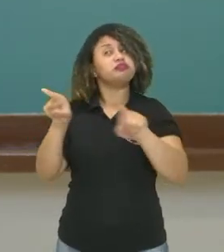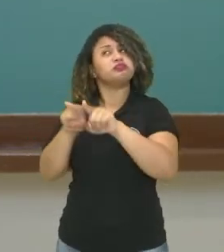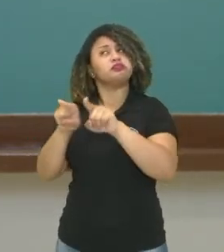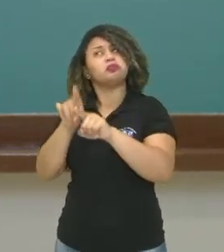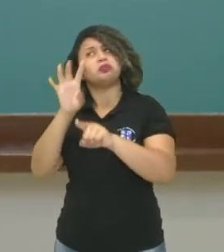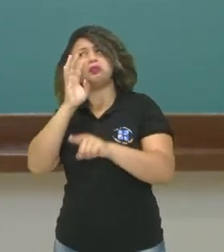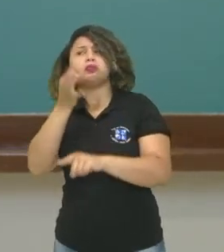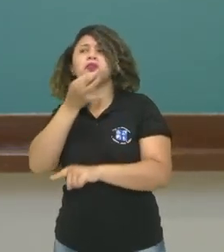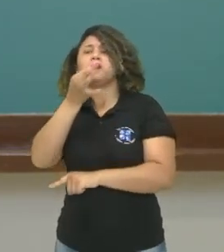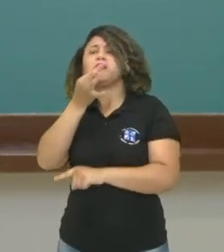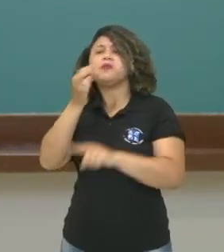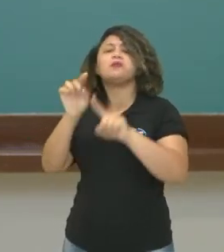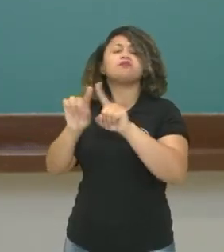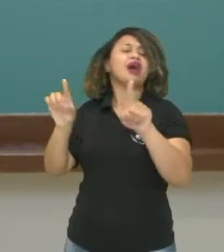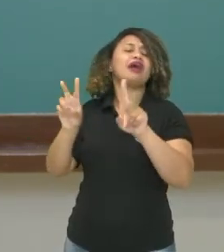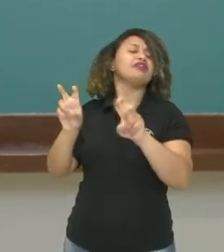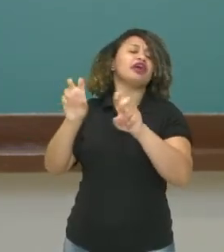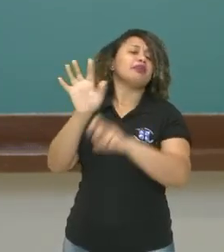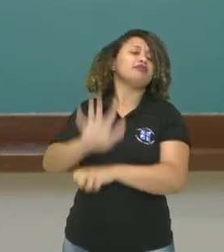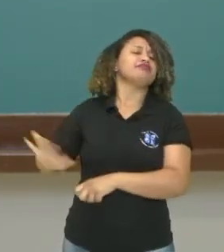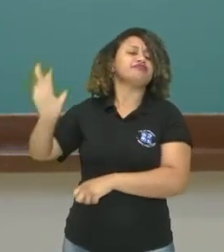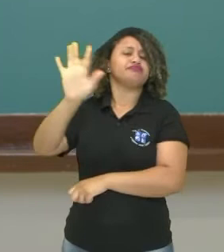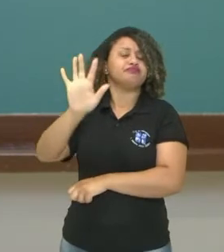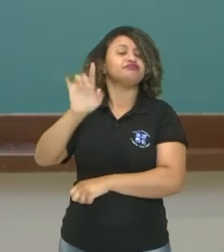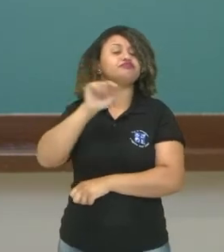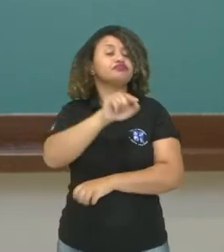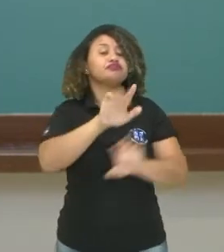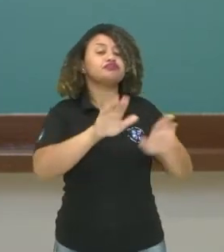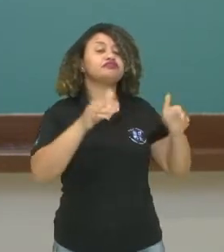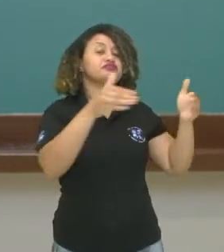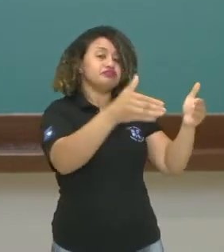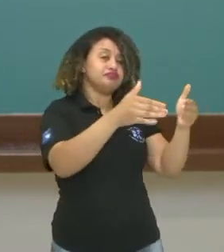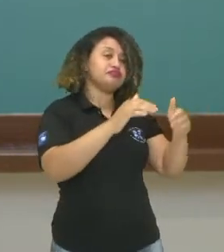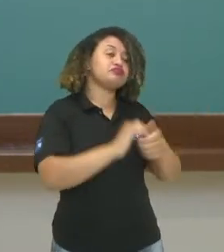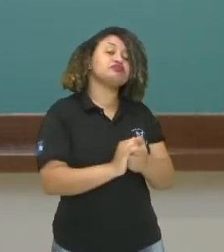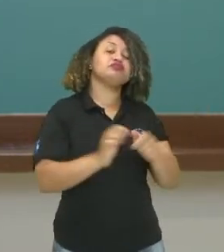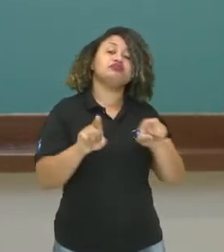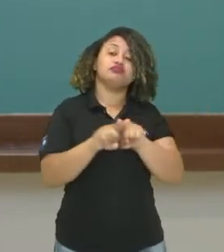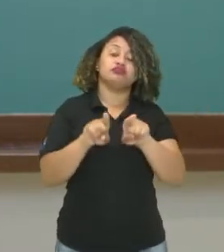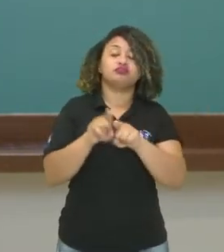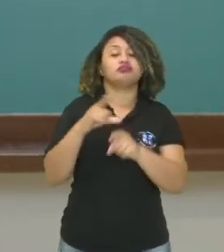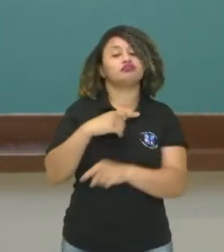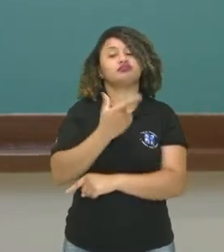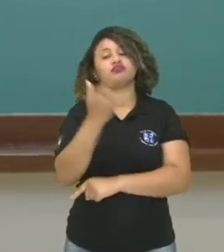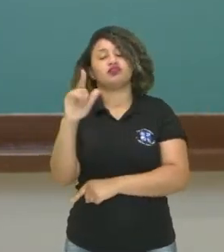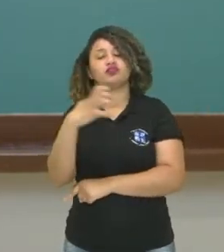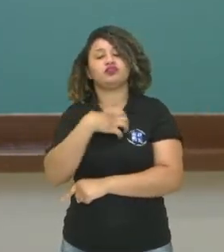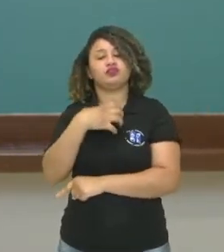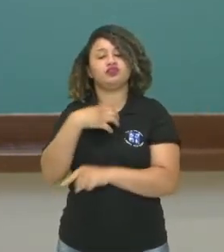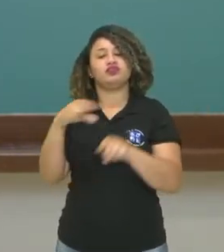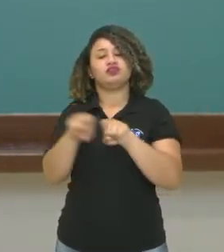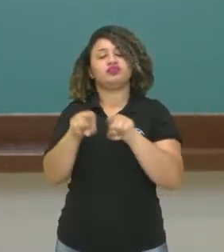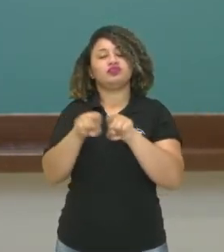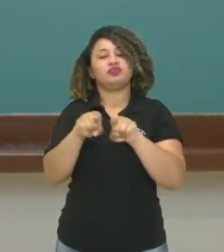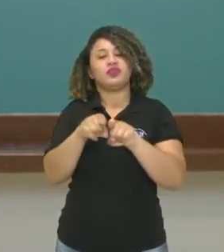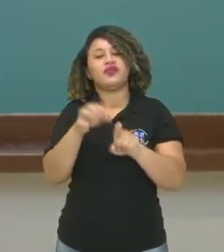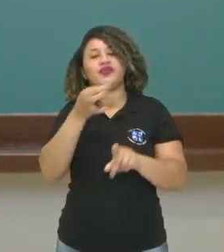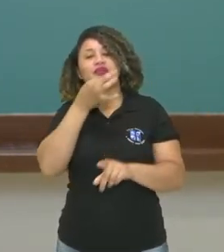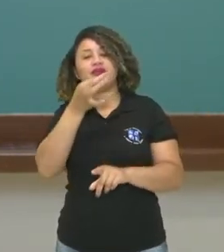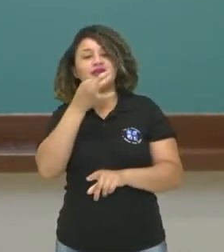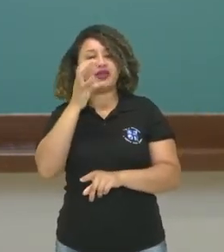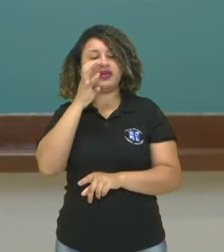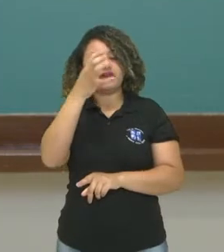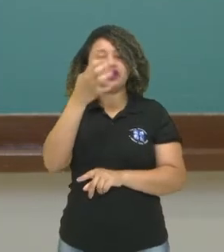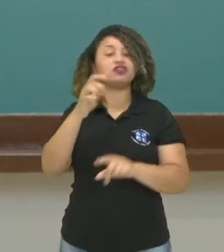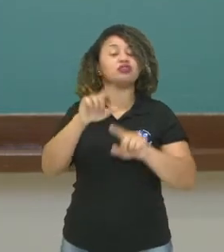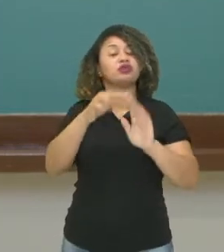aborda temas mais universais. Ainda temos outros meios, de fazer uma crítica através de textos